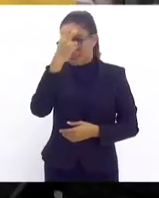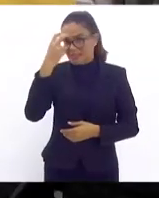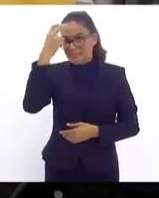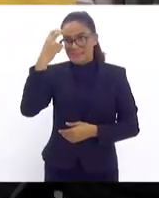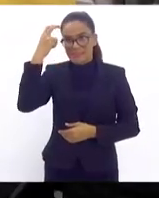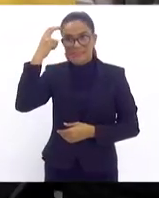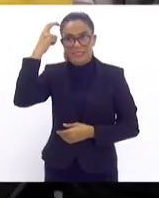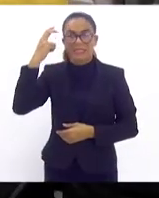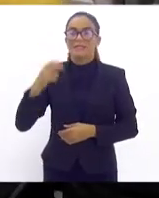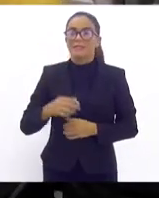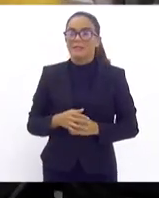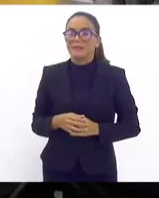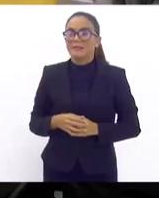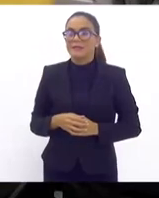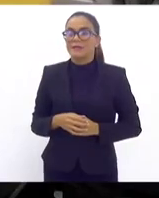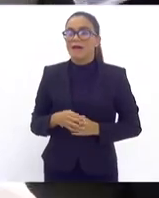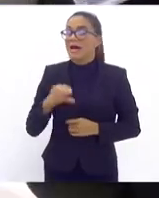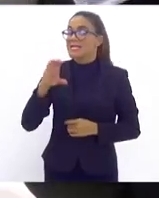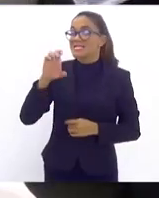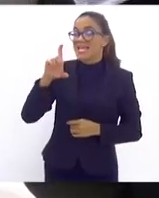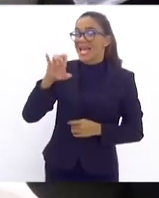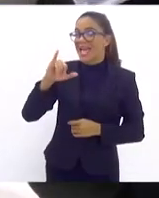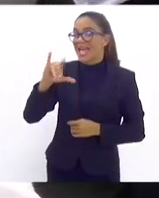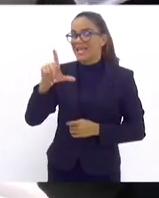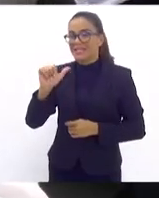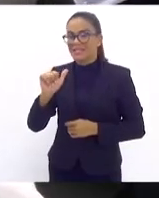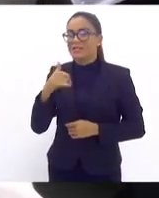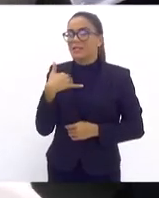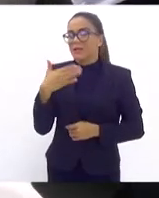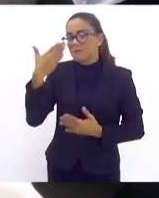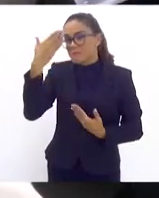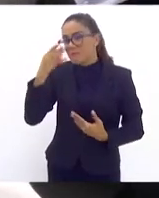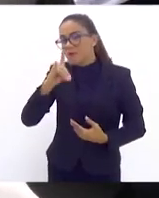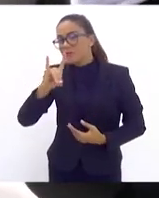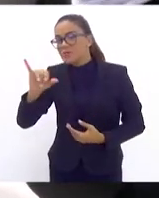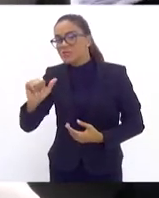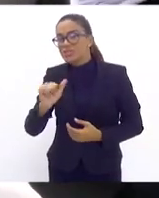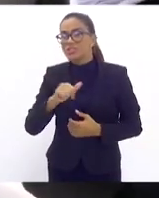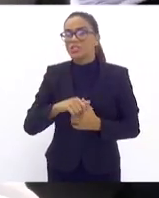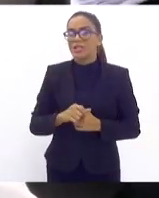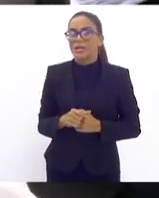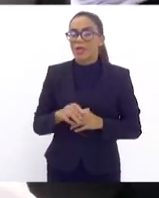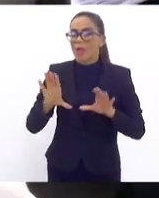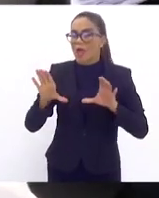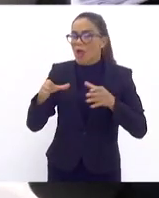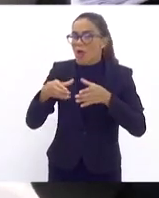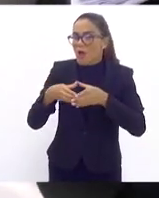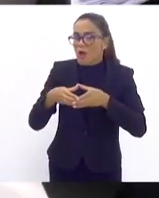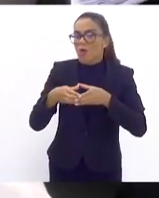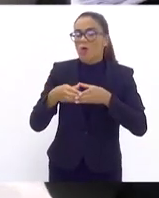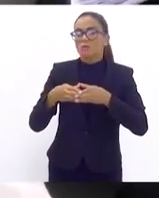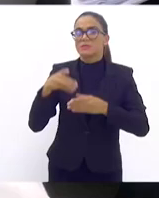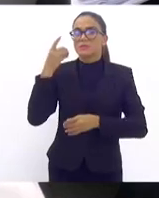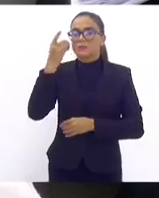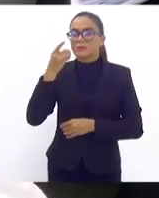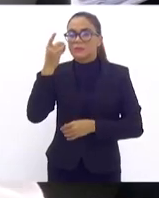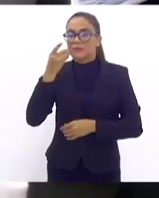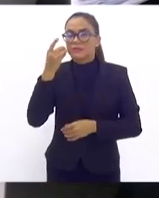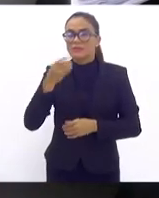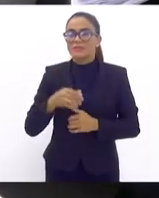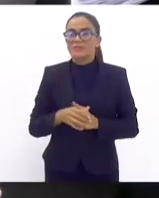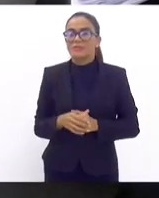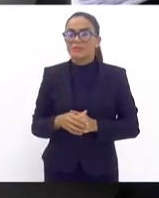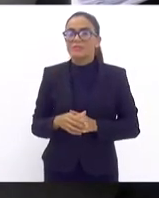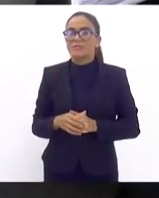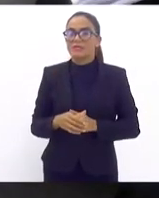Serginho. Obrigada, presidente. Um bom dia, Vossa Excelência. Também um bom dia. Saudar aqui nos nossos colegas deputados, deputadas,